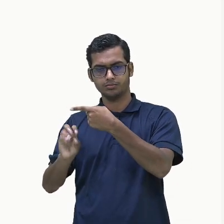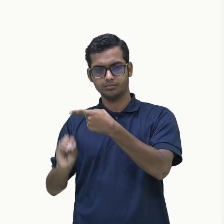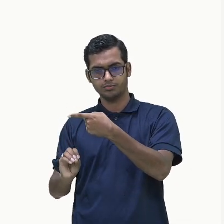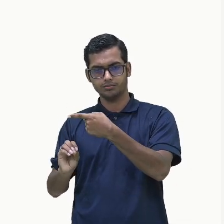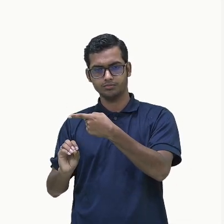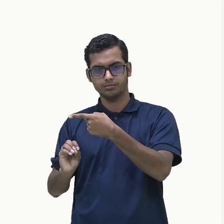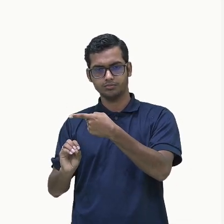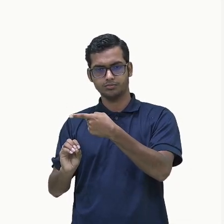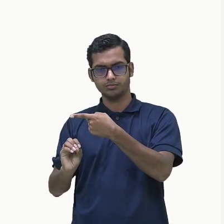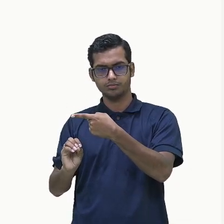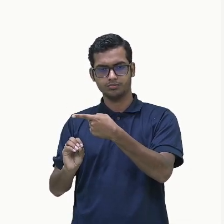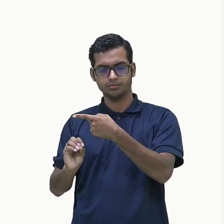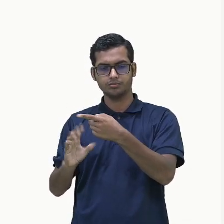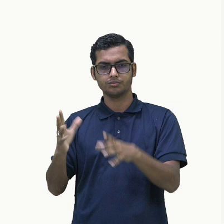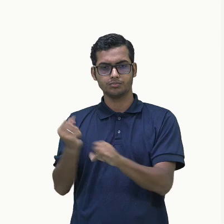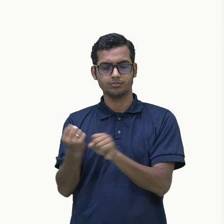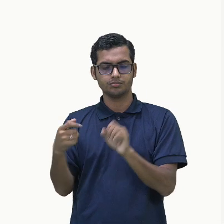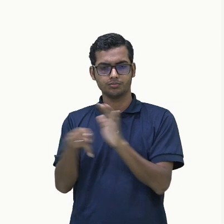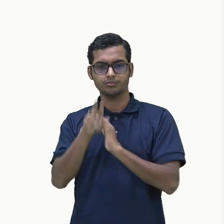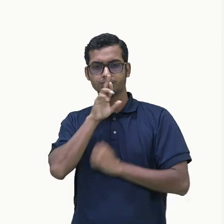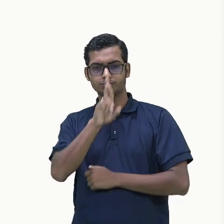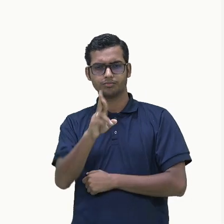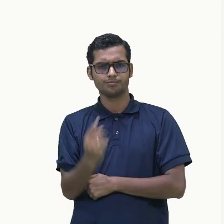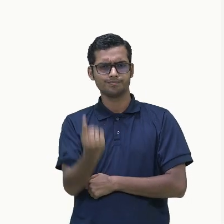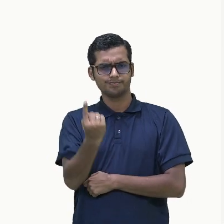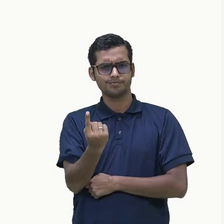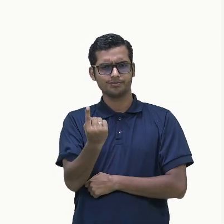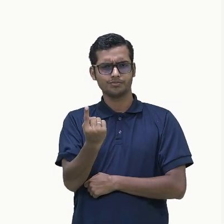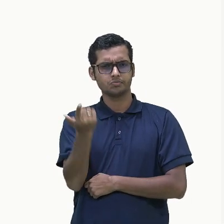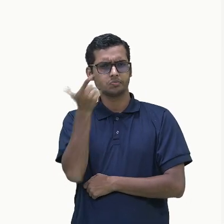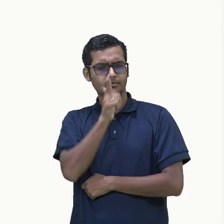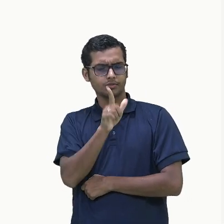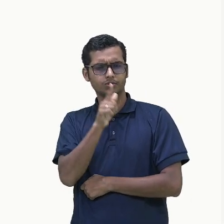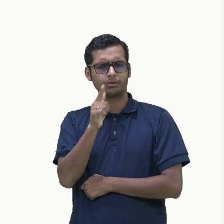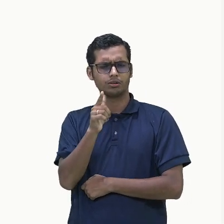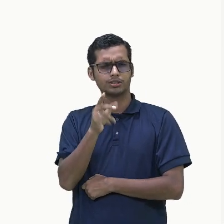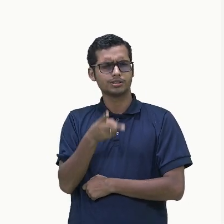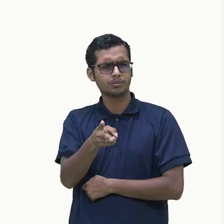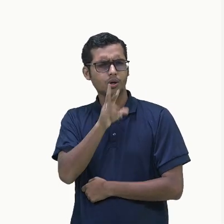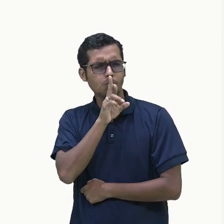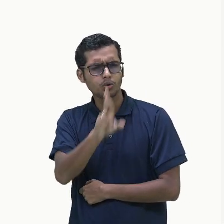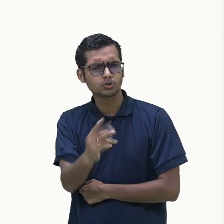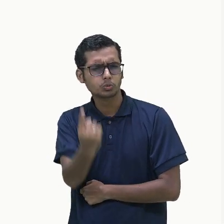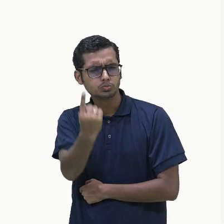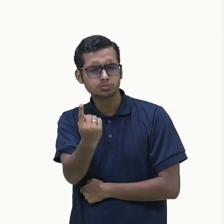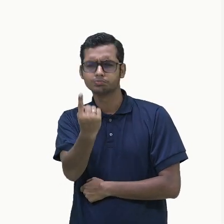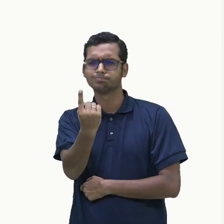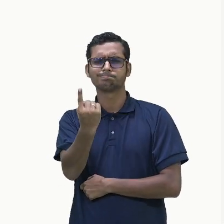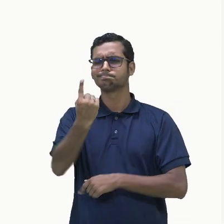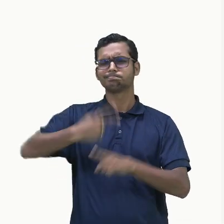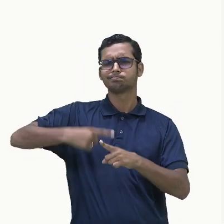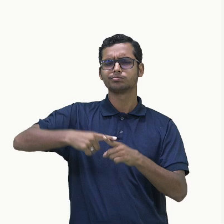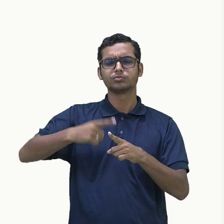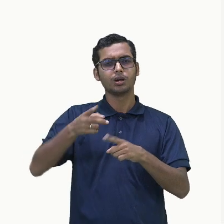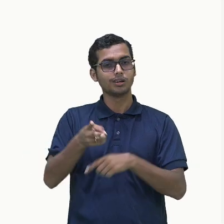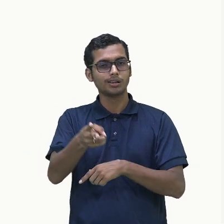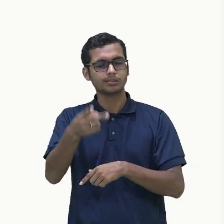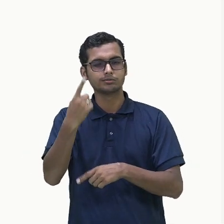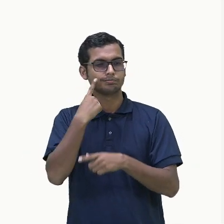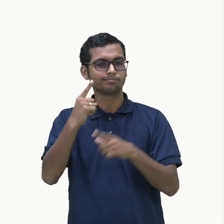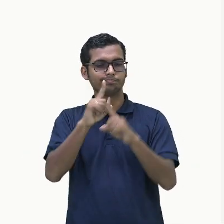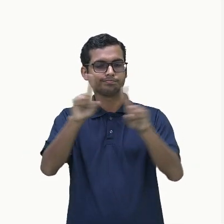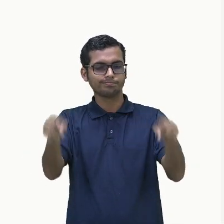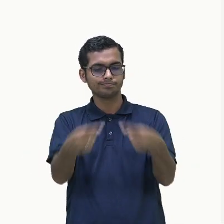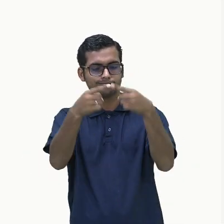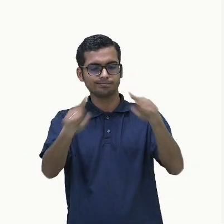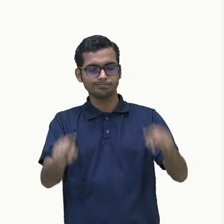1. Professor, o senhor sempre dá 1. Foi coincidência, eu fui colocando os valores lá e aí foi sempre batendo 1. Mas aí eu posso terminar